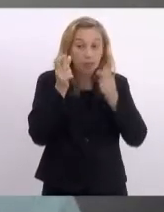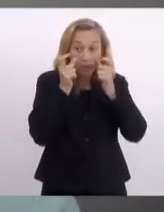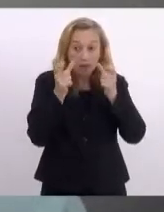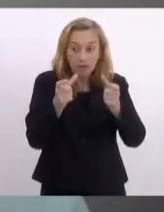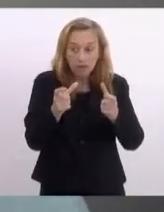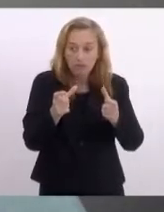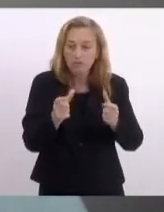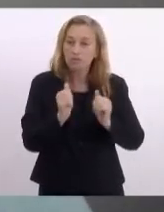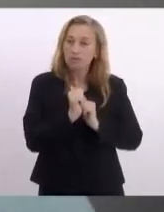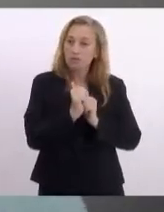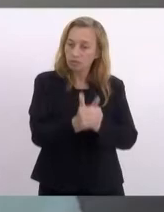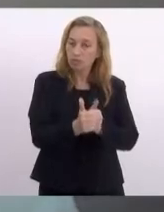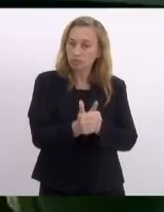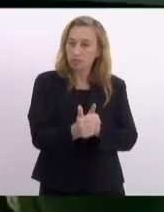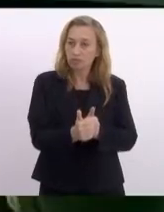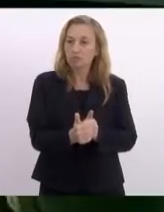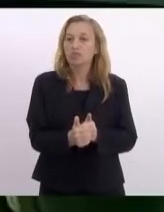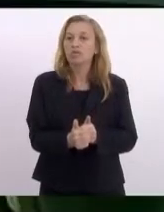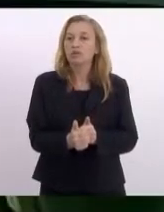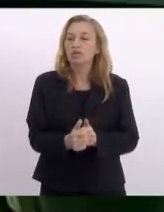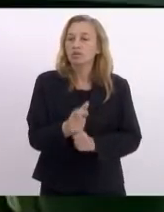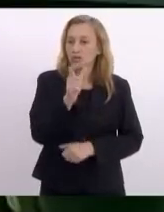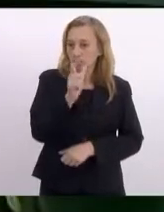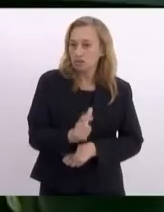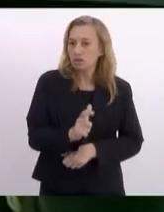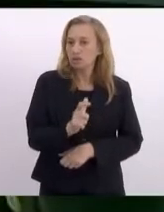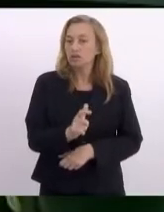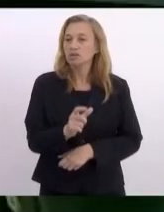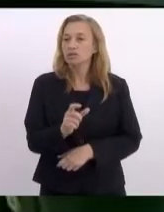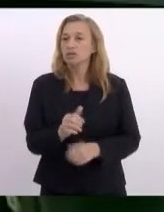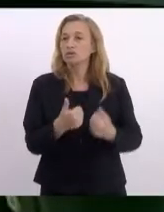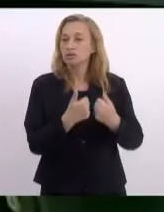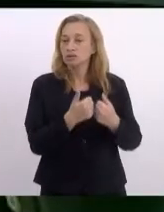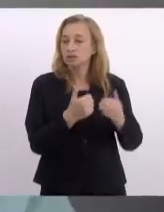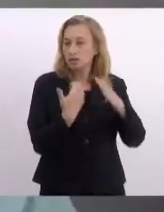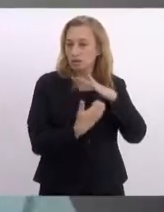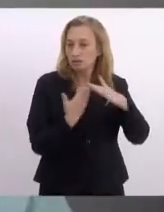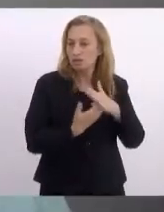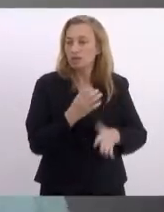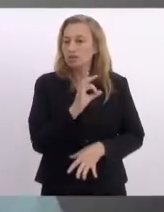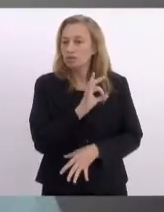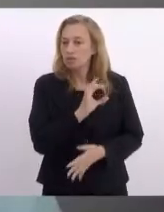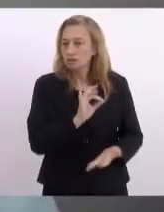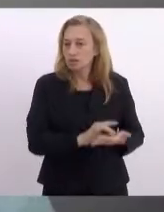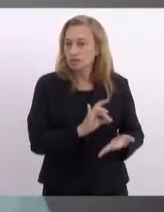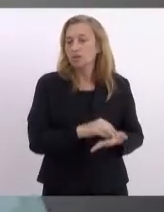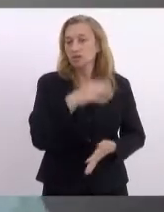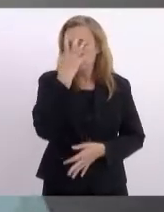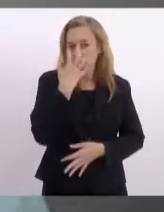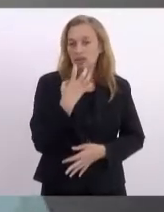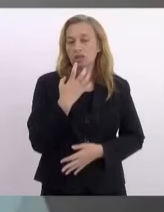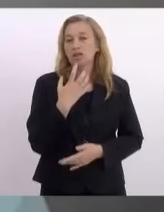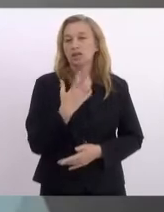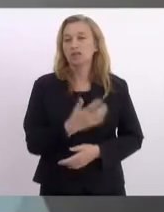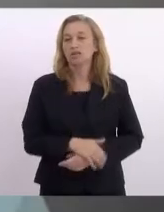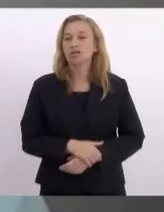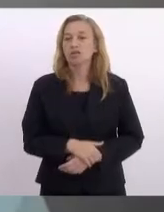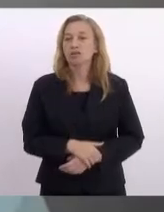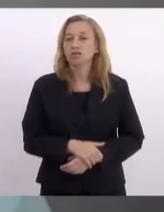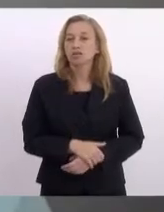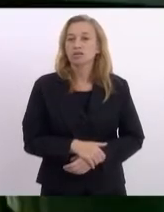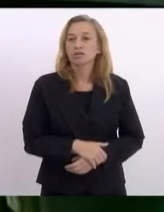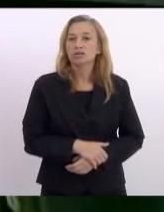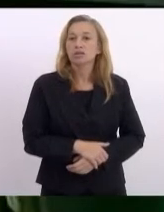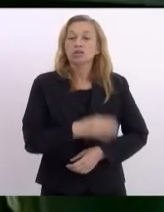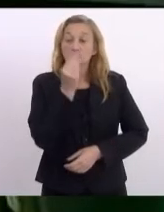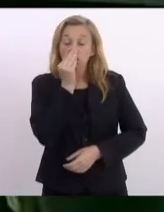para que acompanhem, porque essa conduta abusiva dessa empresa realmente é muito grave e acaba, né,